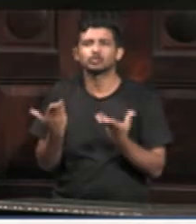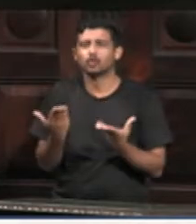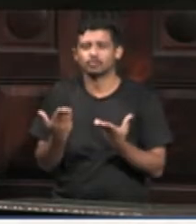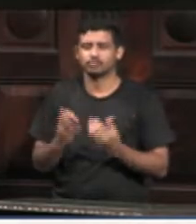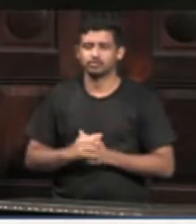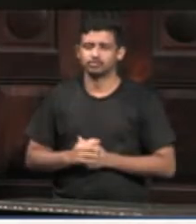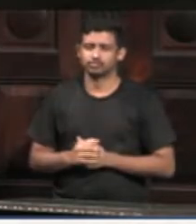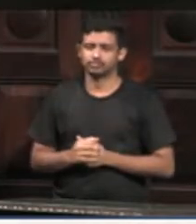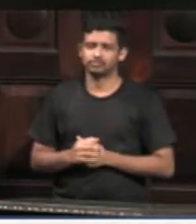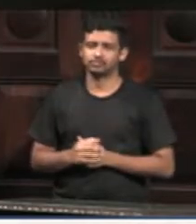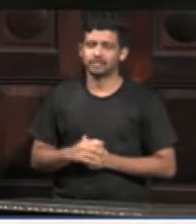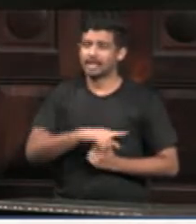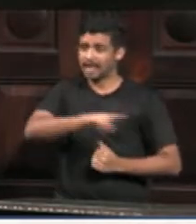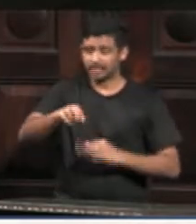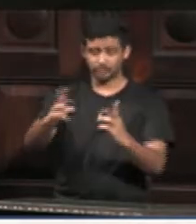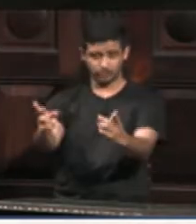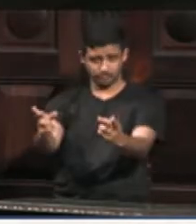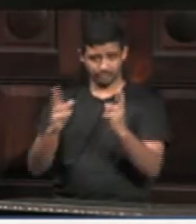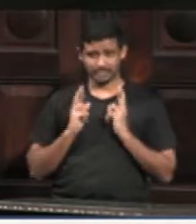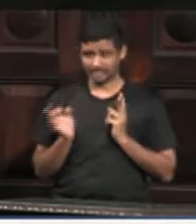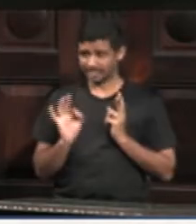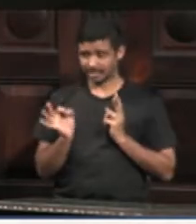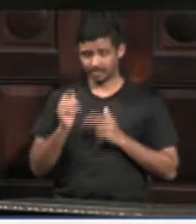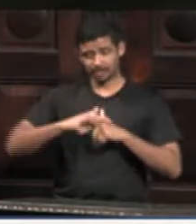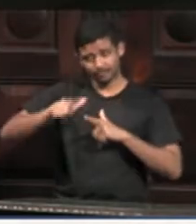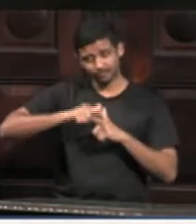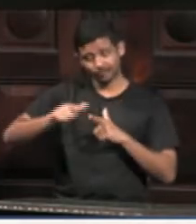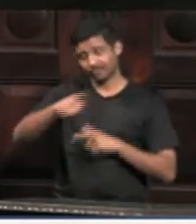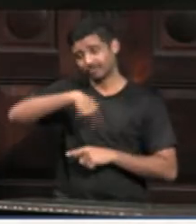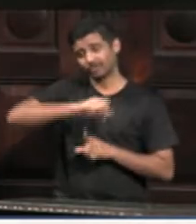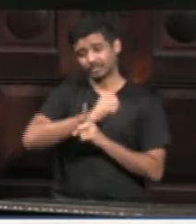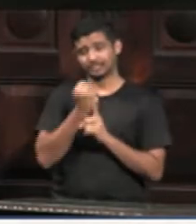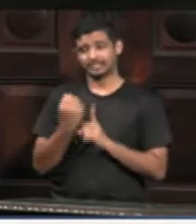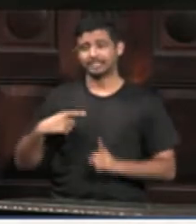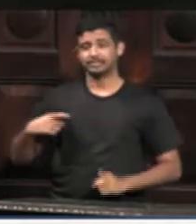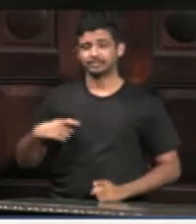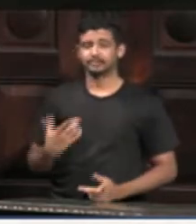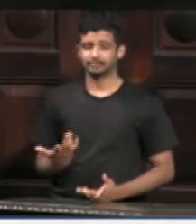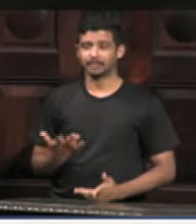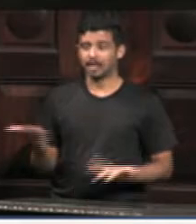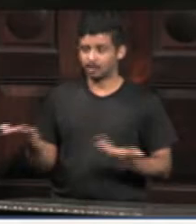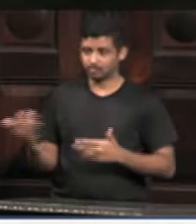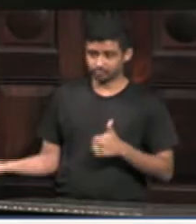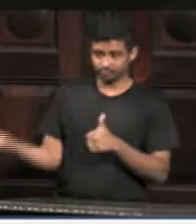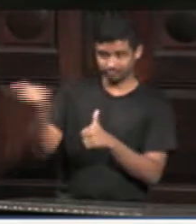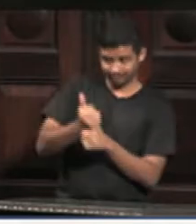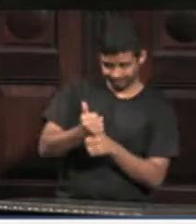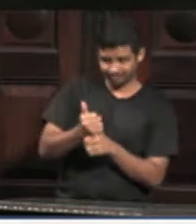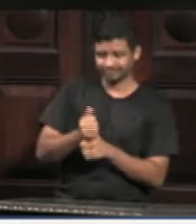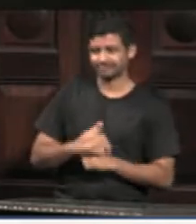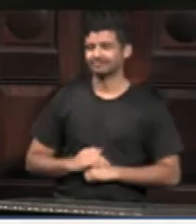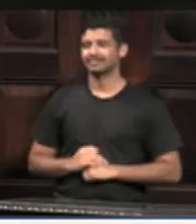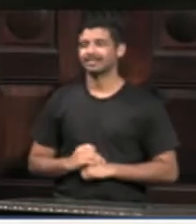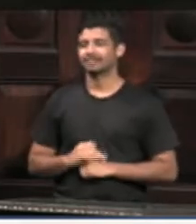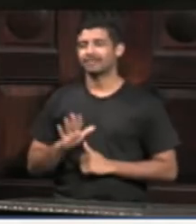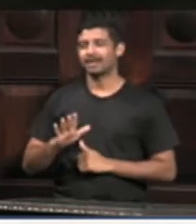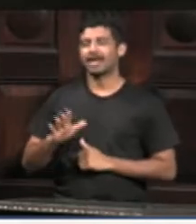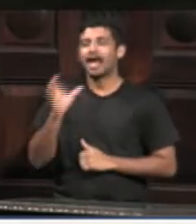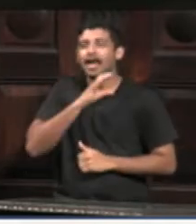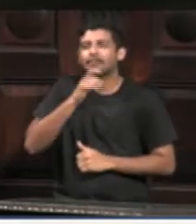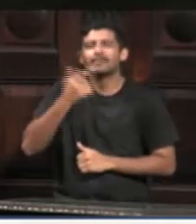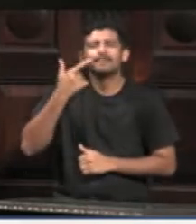capazes de dar respostas aos problemas que a sociedade enfrenta. E a resposta que a gente quer dar é que contra